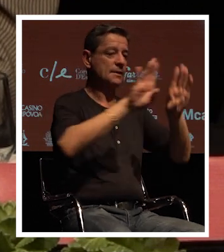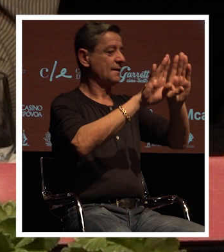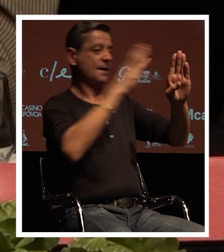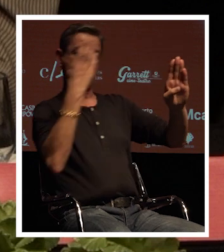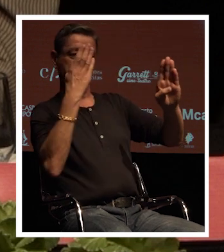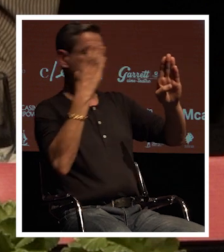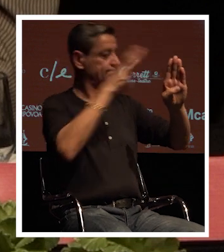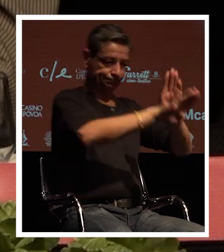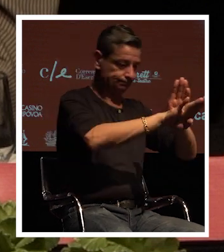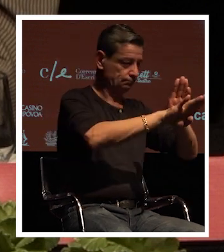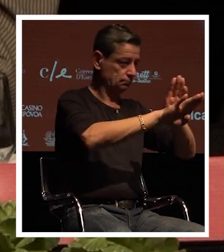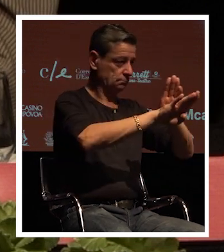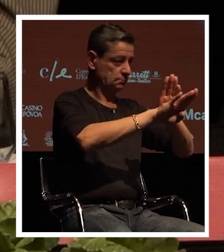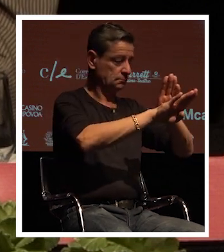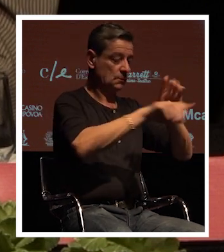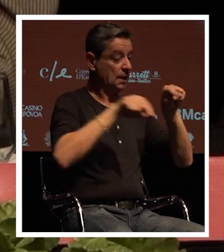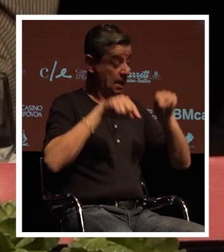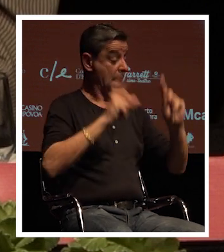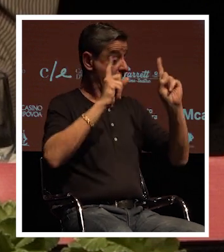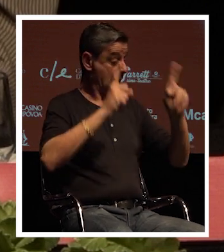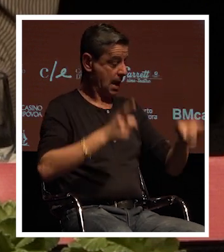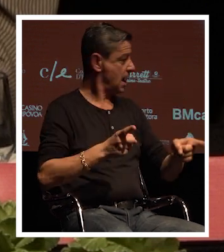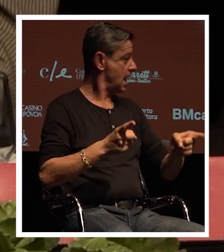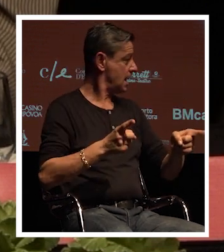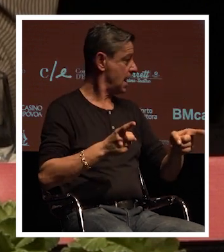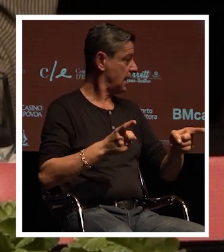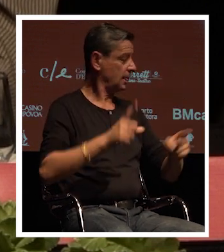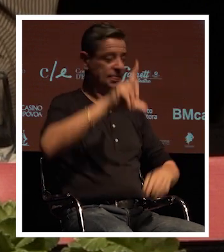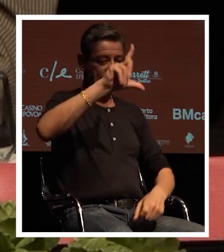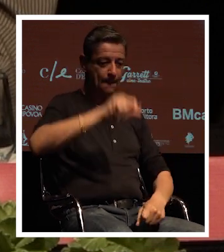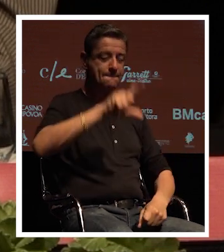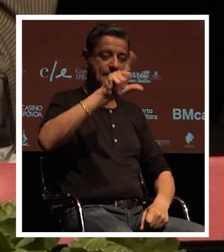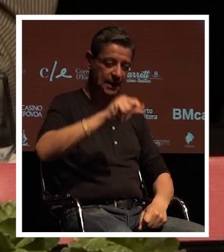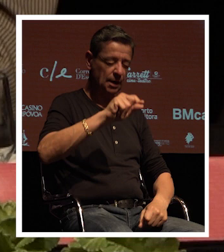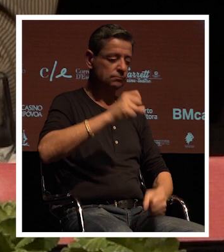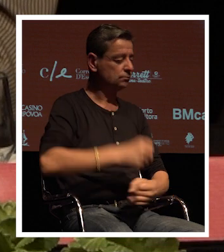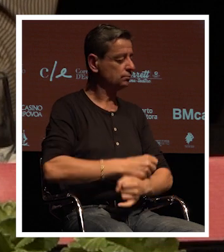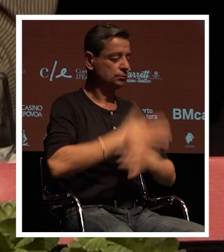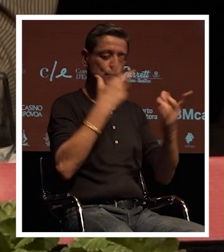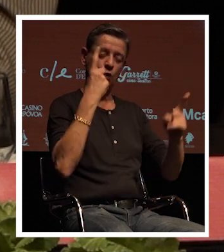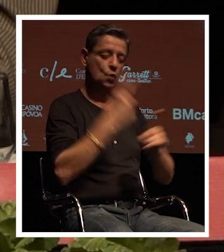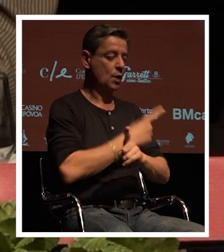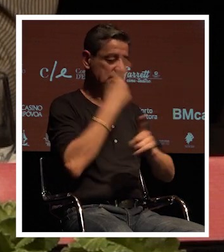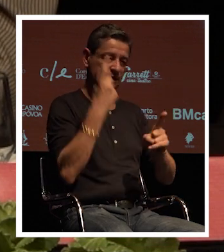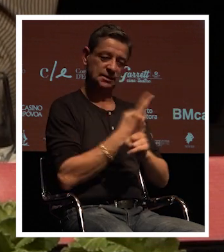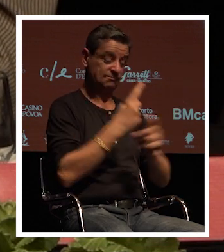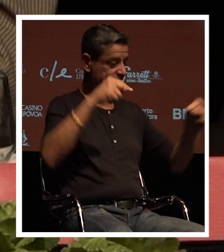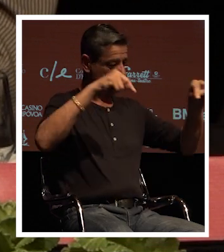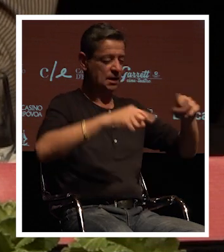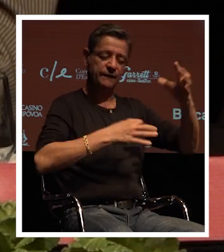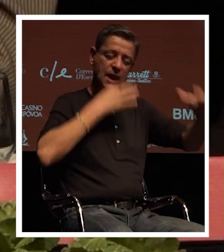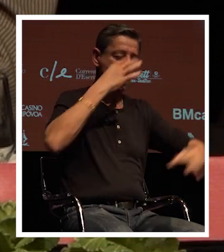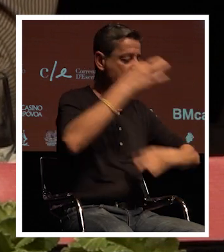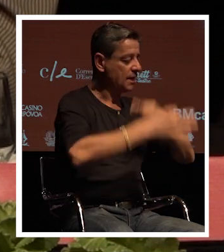quando as pessoas querem entrar e isto é uma metáfora também que serve para Muitas das coisas que foram aqui